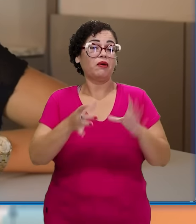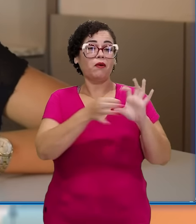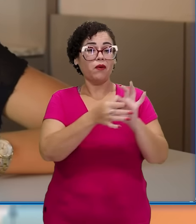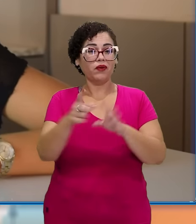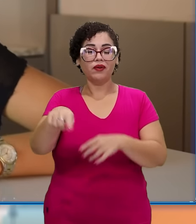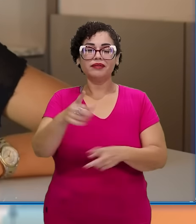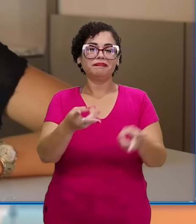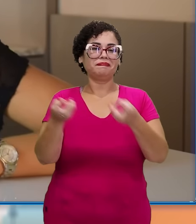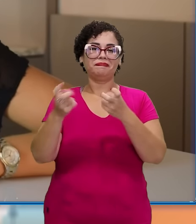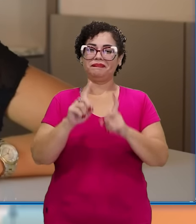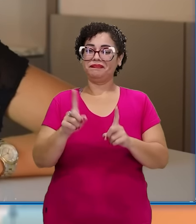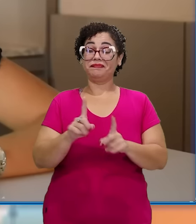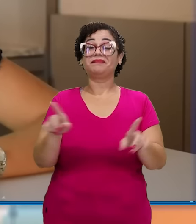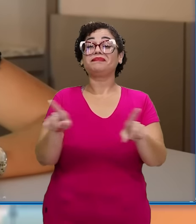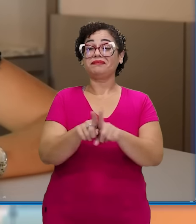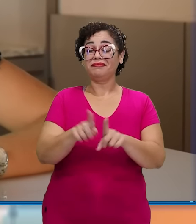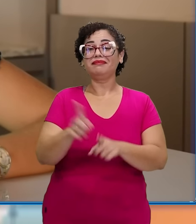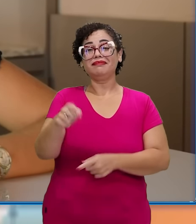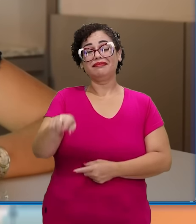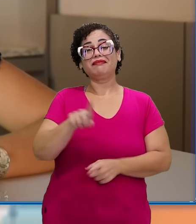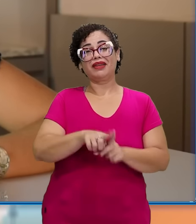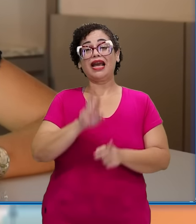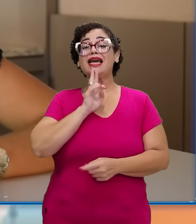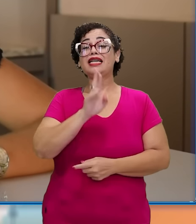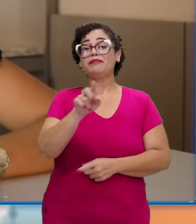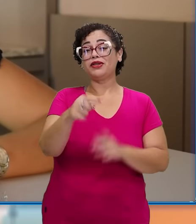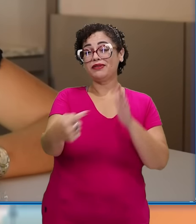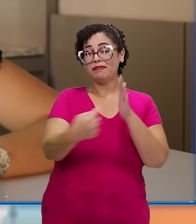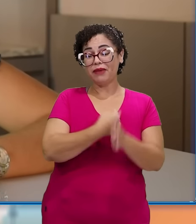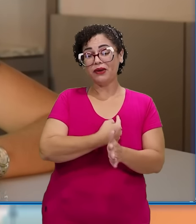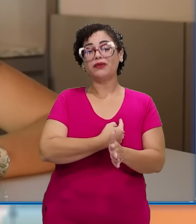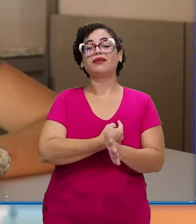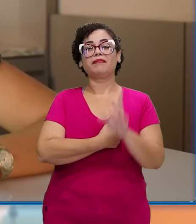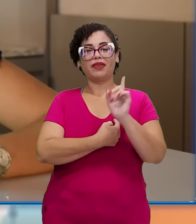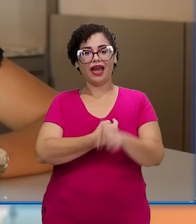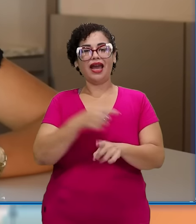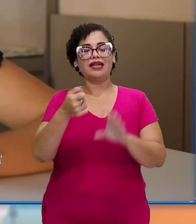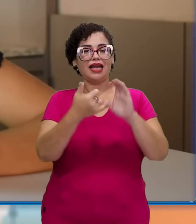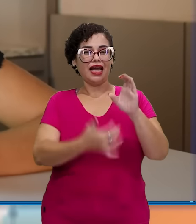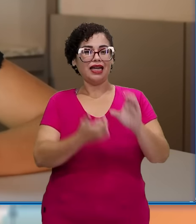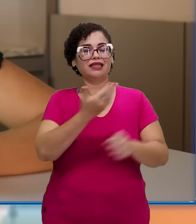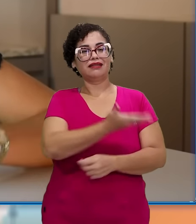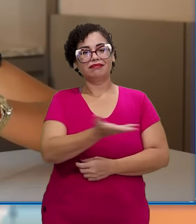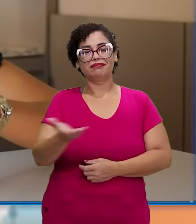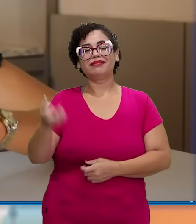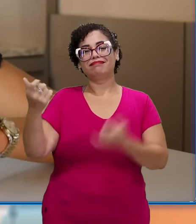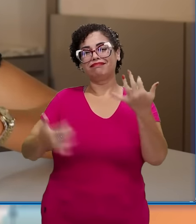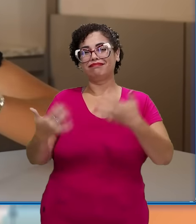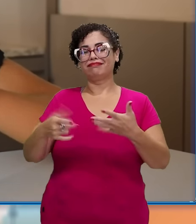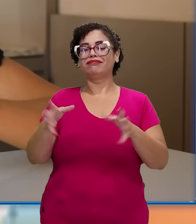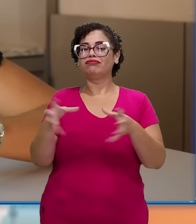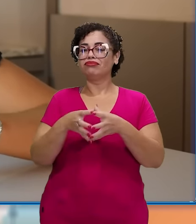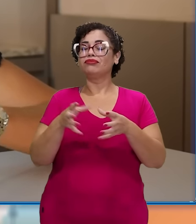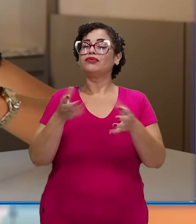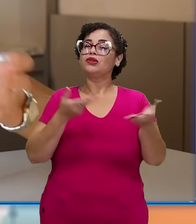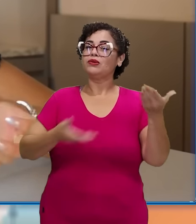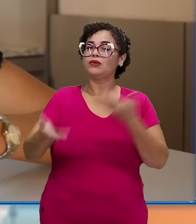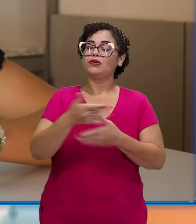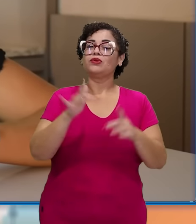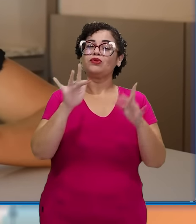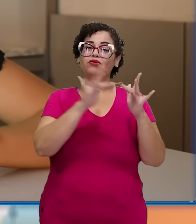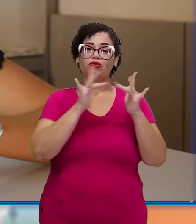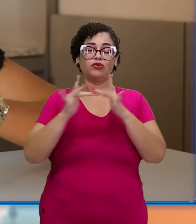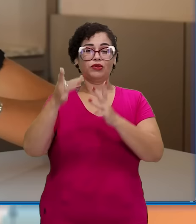acordo com aqueles contextos sociais para finalizar Então Dani a resposta paraa sua pergunta Essas são algumas das características comuns nas